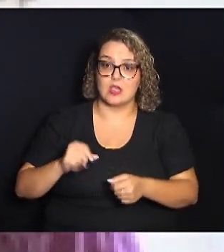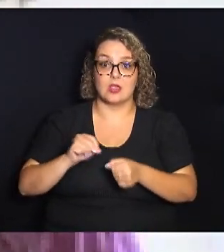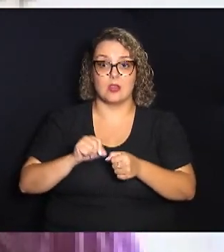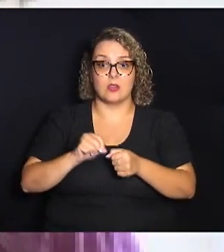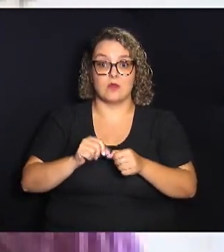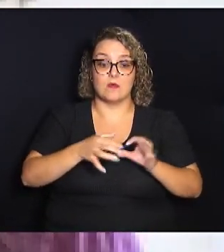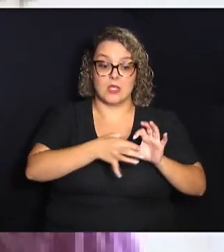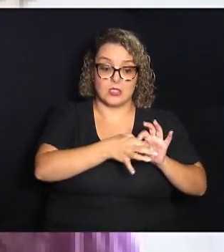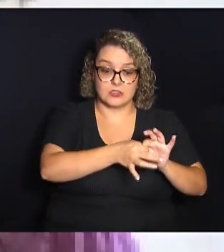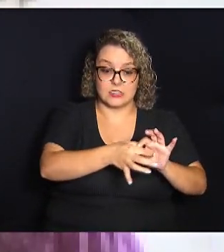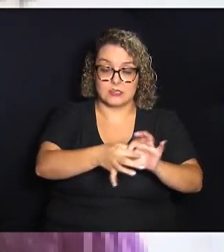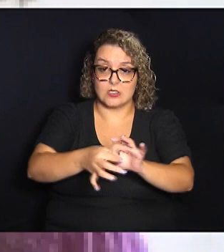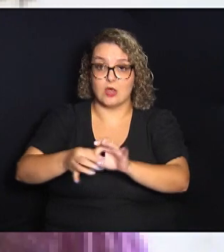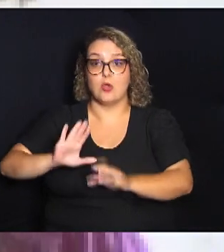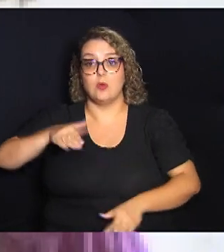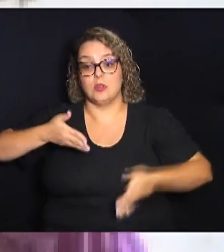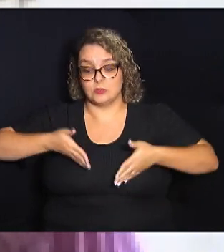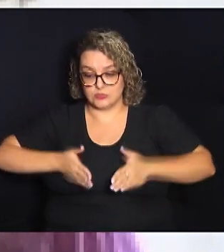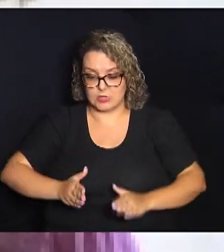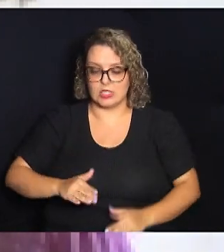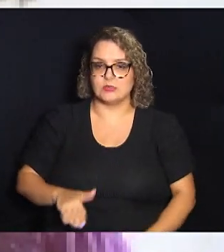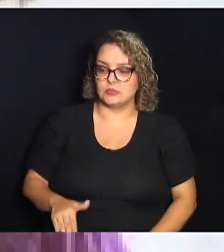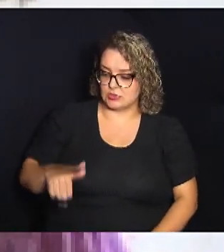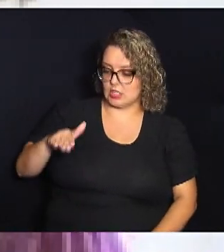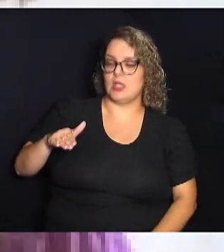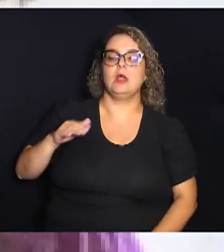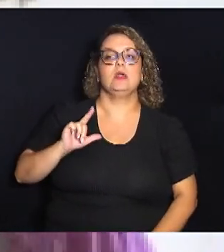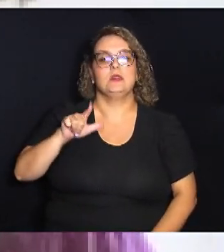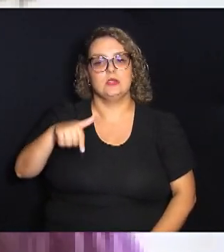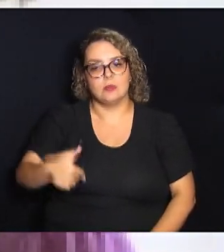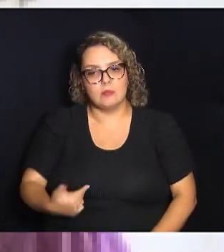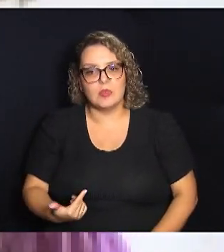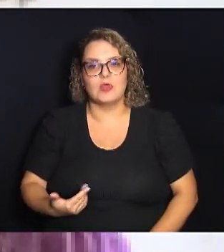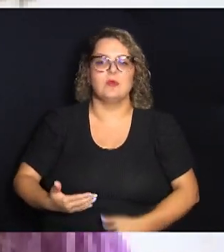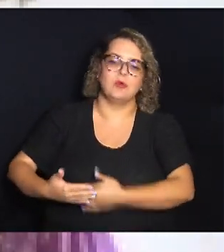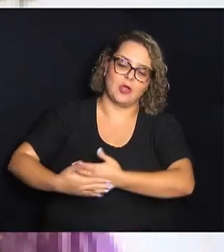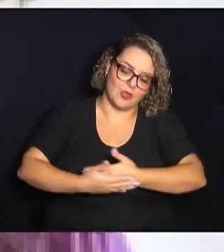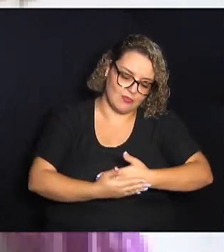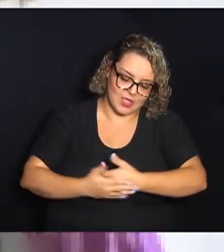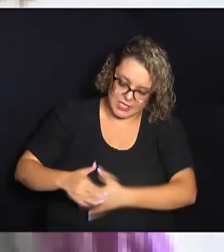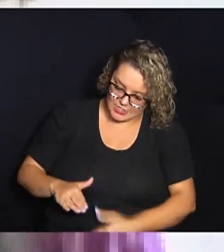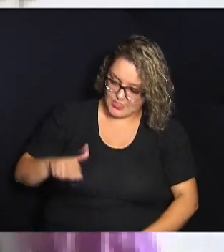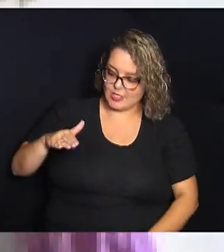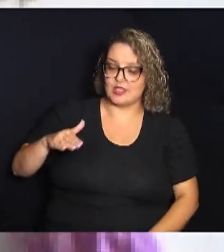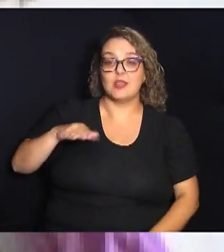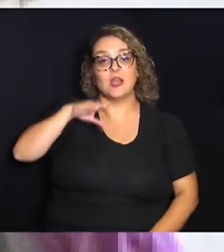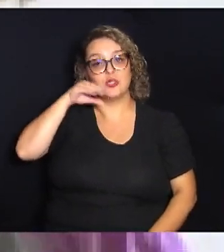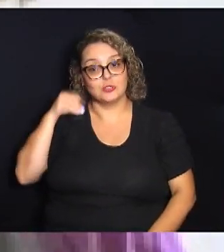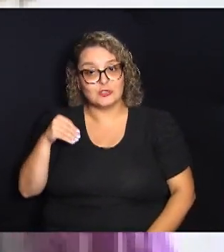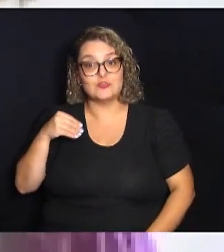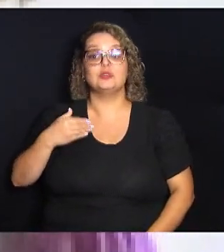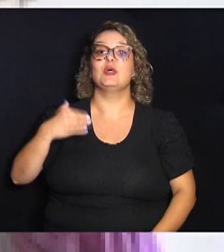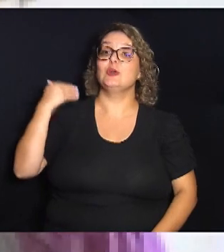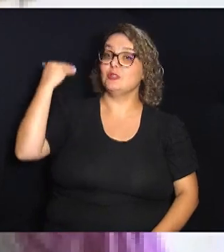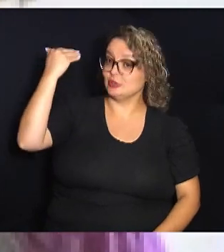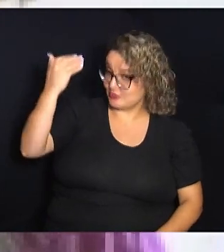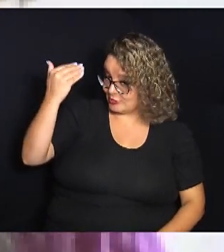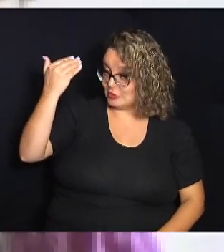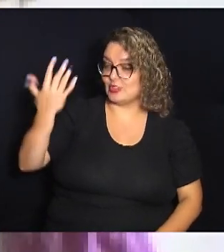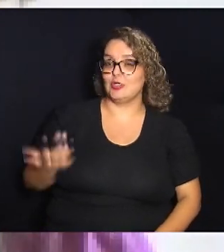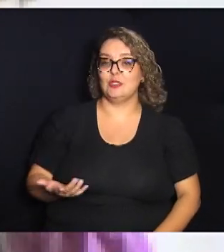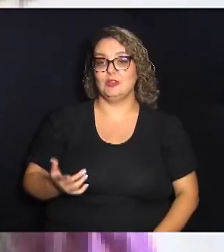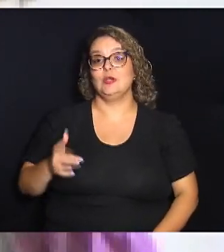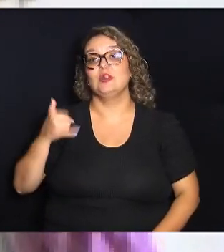ciclos. Quando a gente nasce, a gente é criança, depois a gente é um bebê, a gente vira criança, a gente vira adolescente, a gente vira adulta, a gente vira,